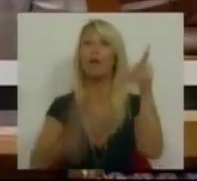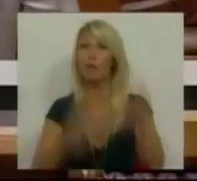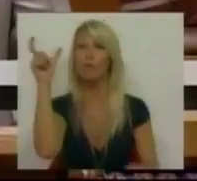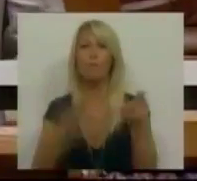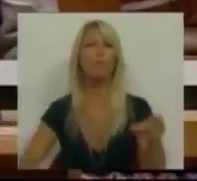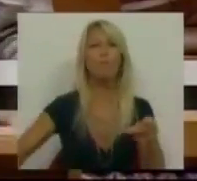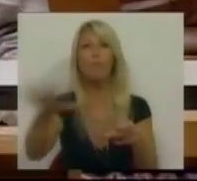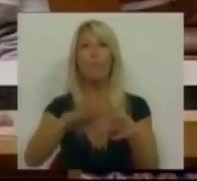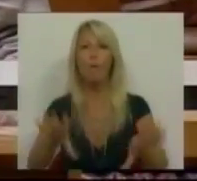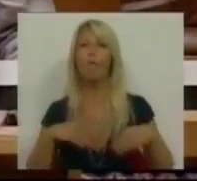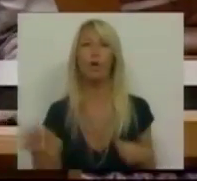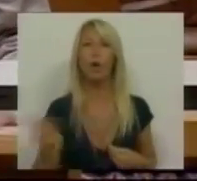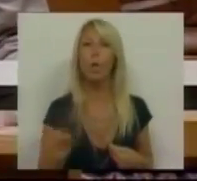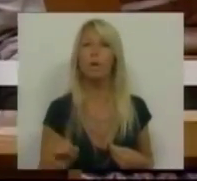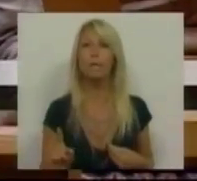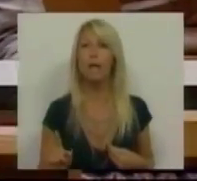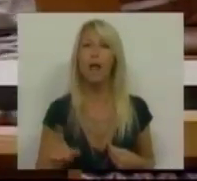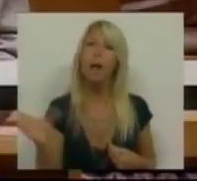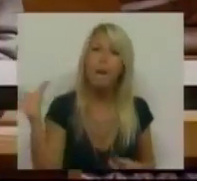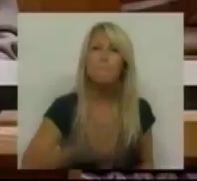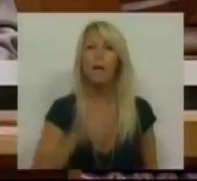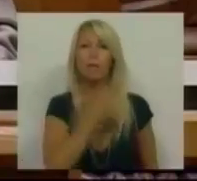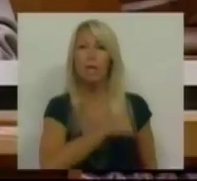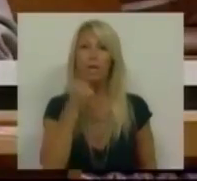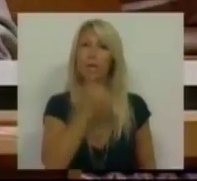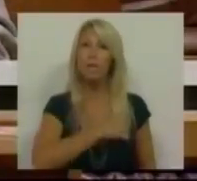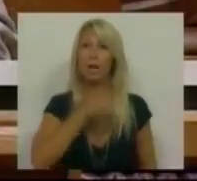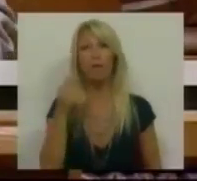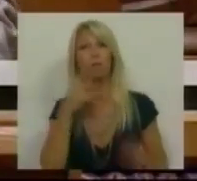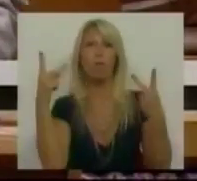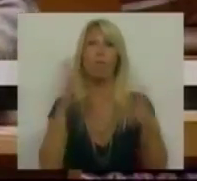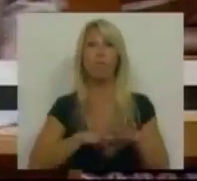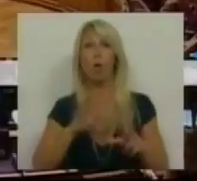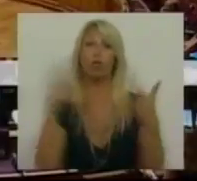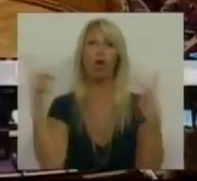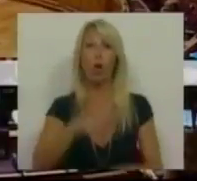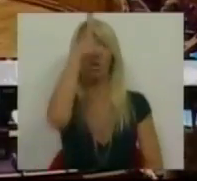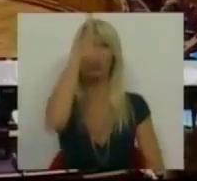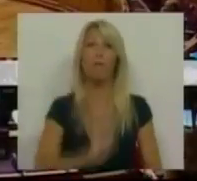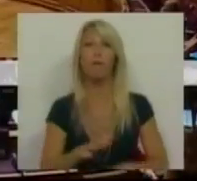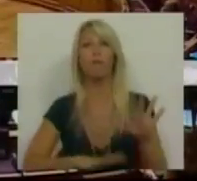aceita ser mais sacrificado nos cortes deste governo. Disse.